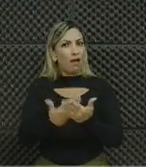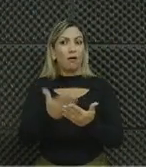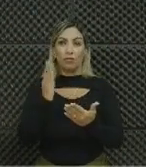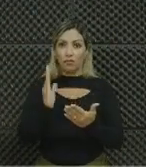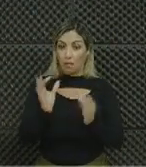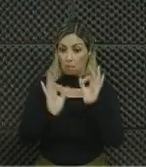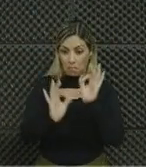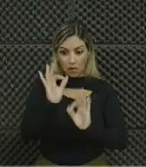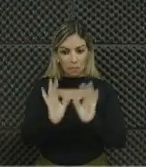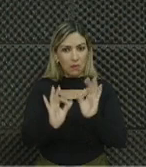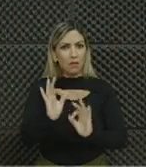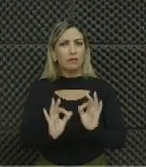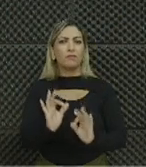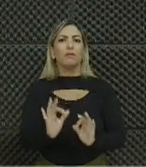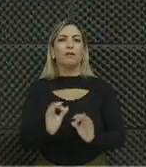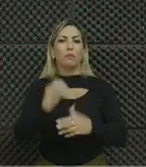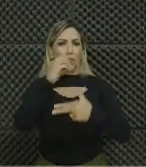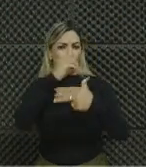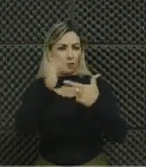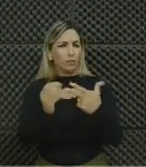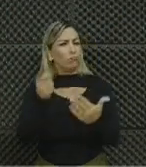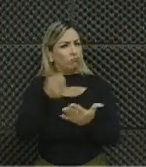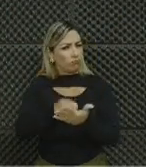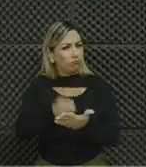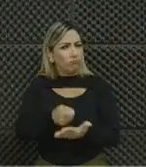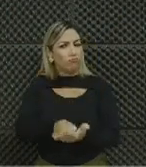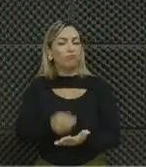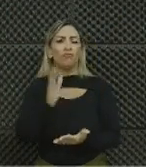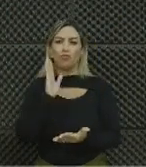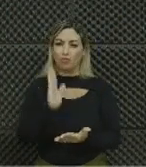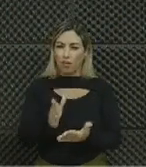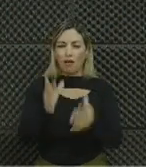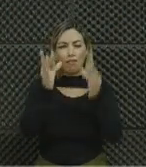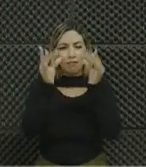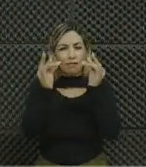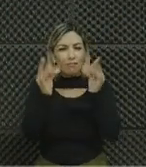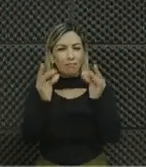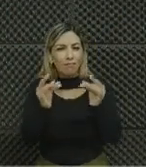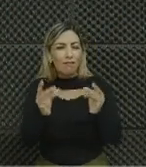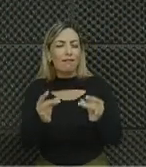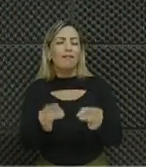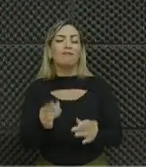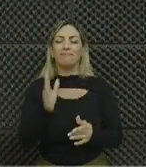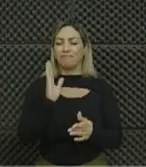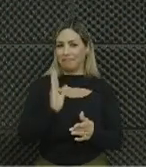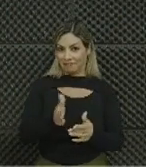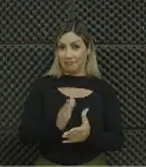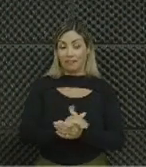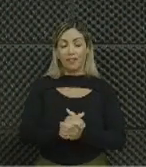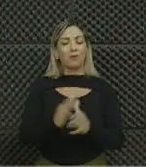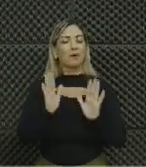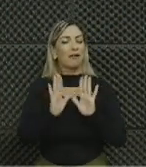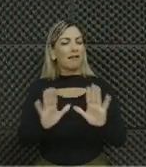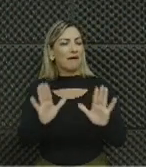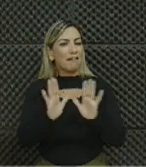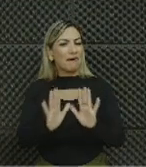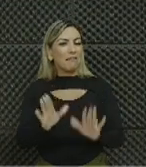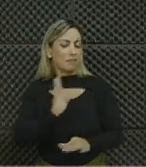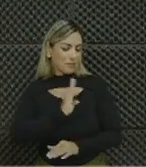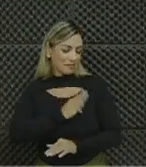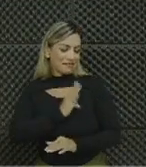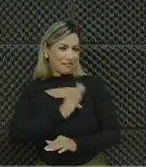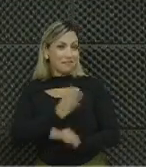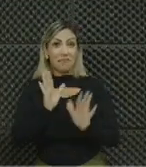preparação para o Enem foi bem rigorosa, minuciosa. Então, acalma o coração, que não